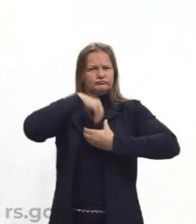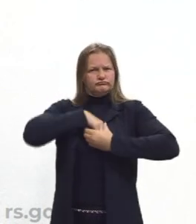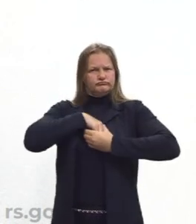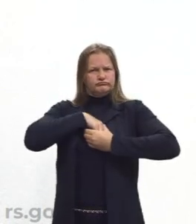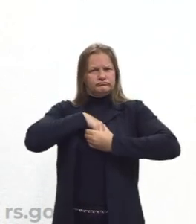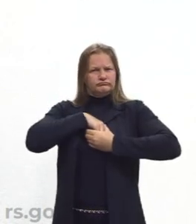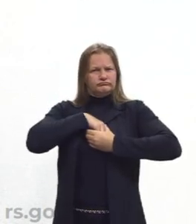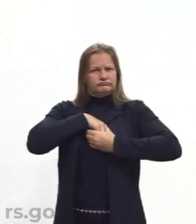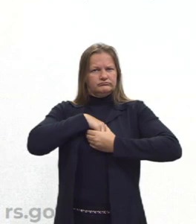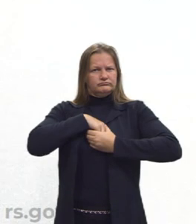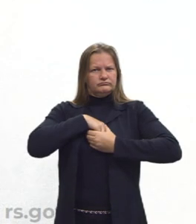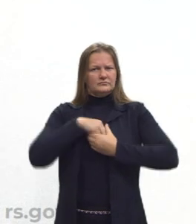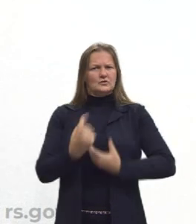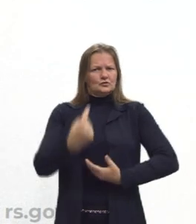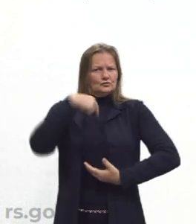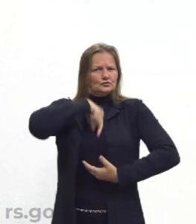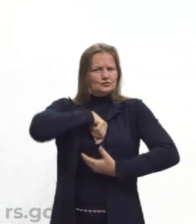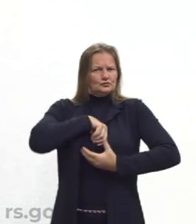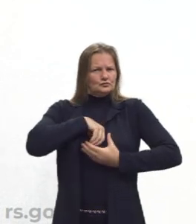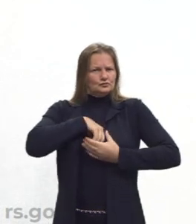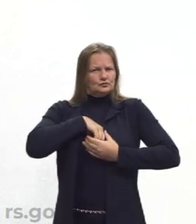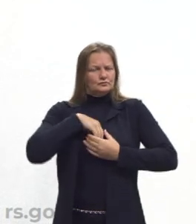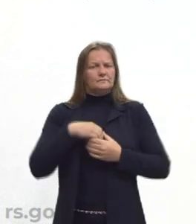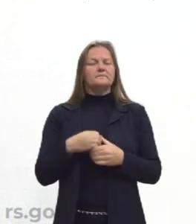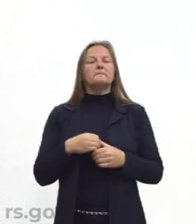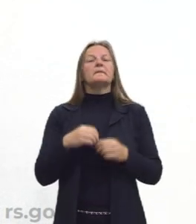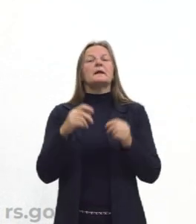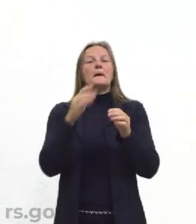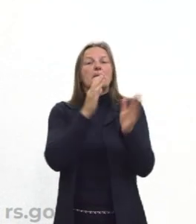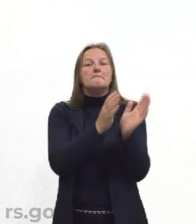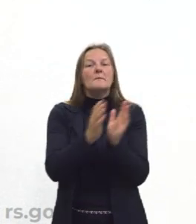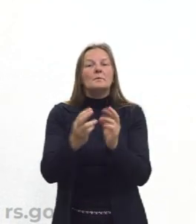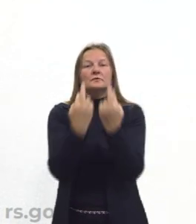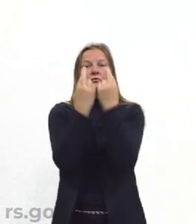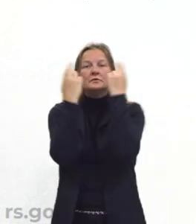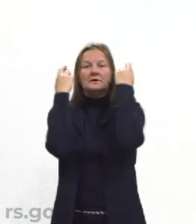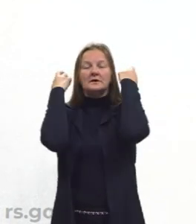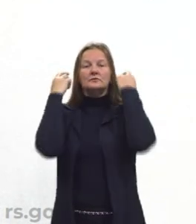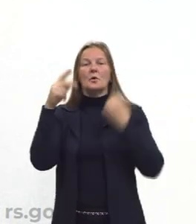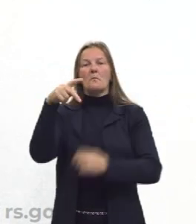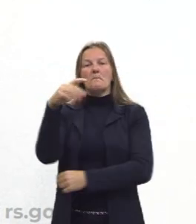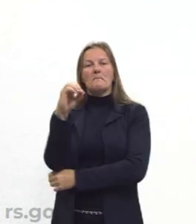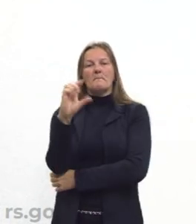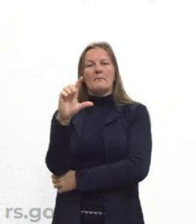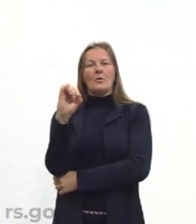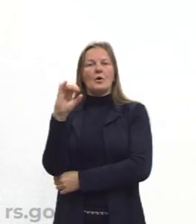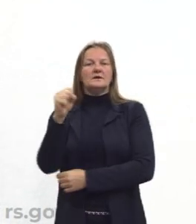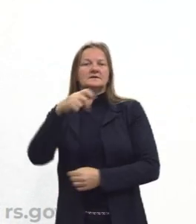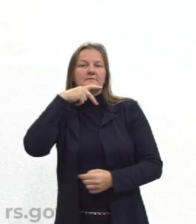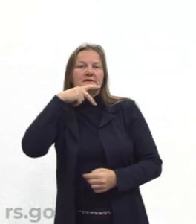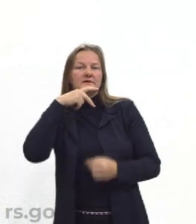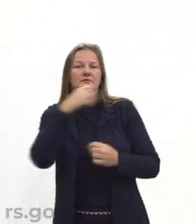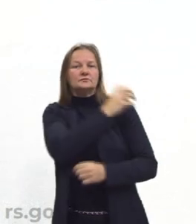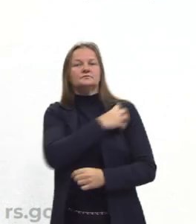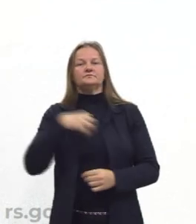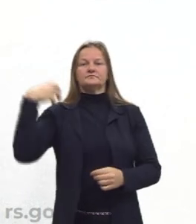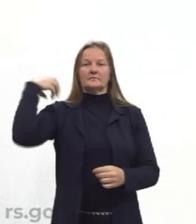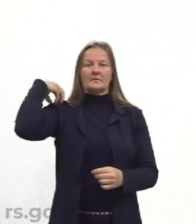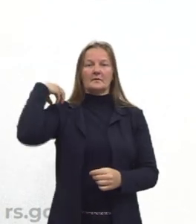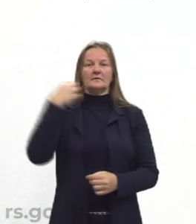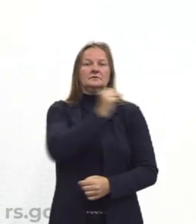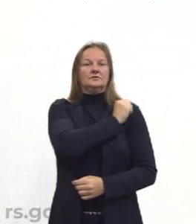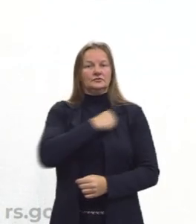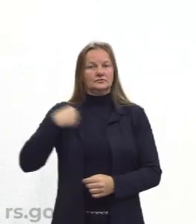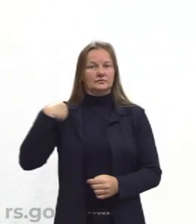você vende que o período grego né a polis Platão Aristóteles Sócrates